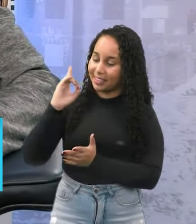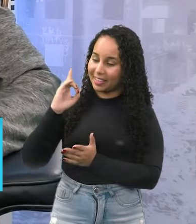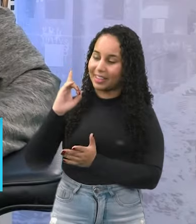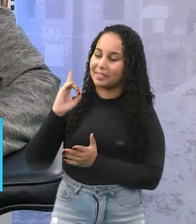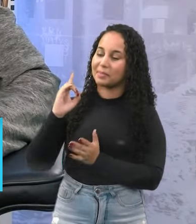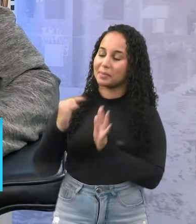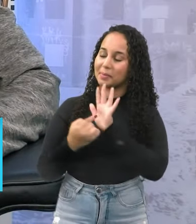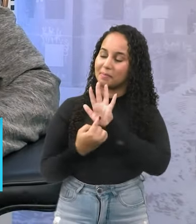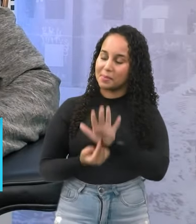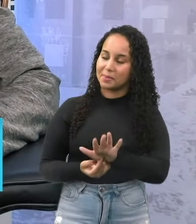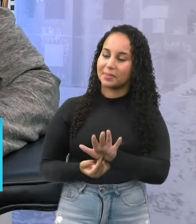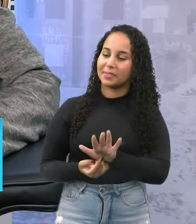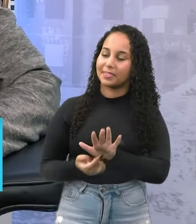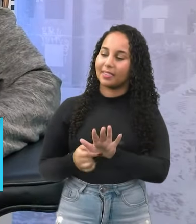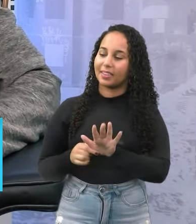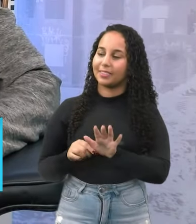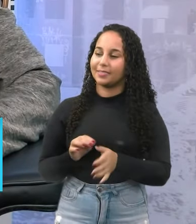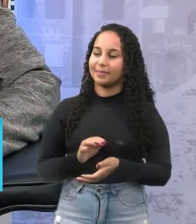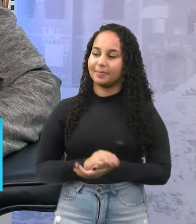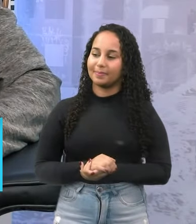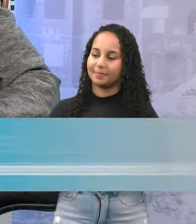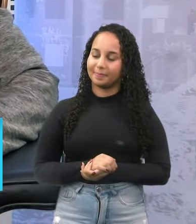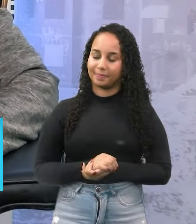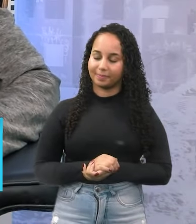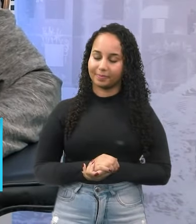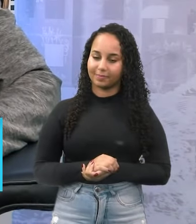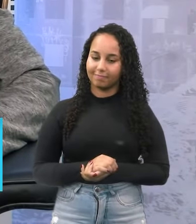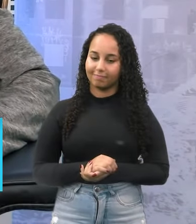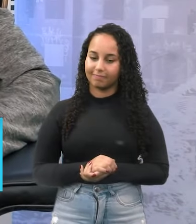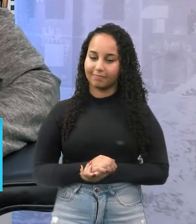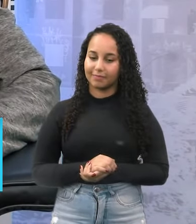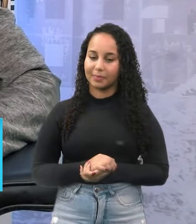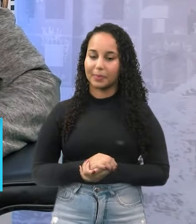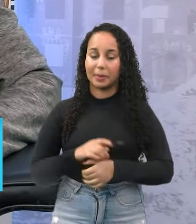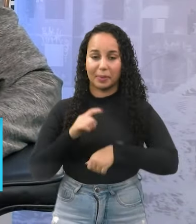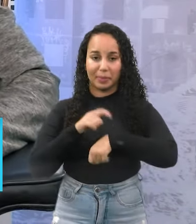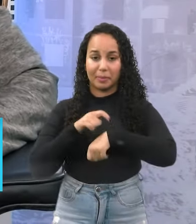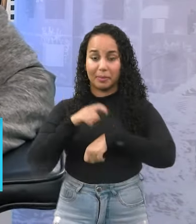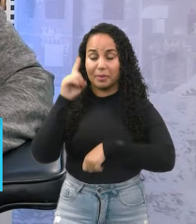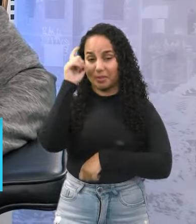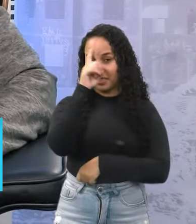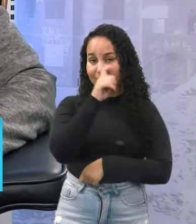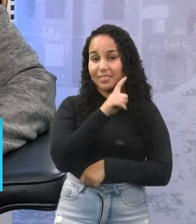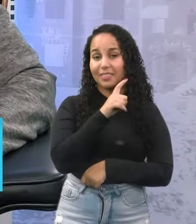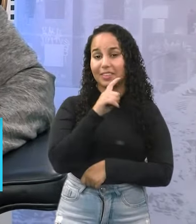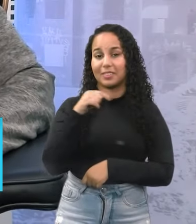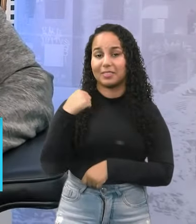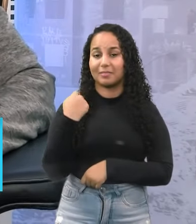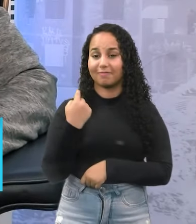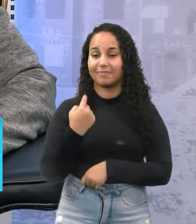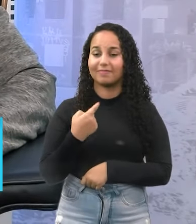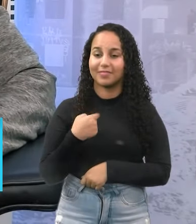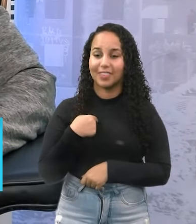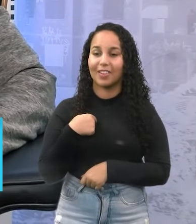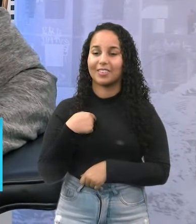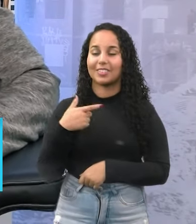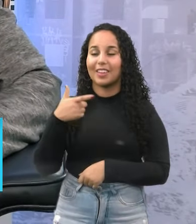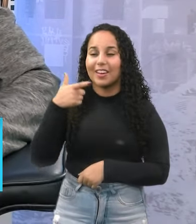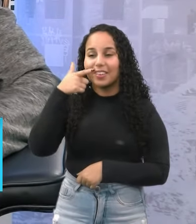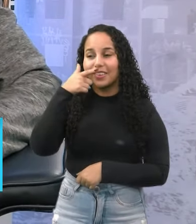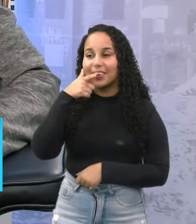vez, ao sermos provados e aprovados, nós receberemos a recompensa.